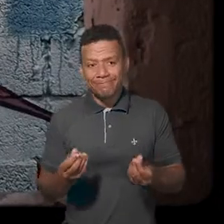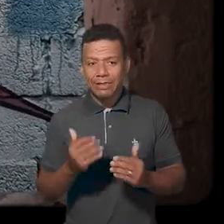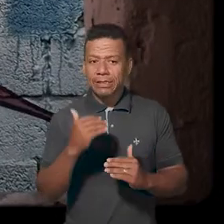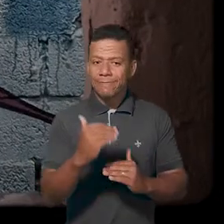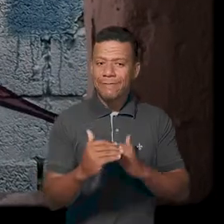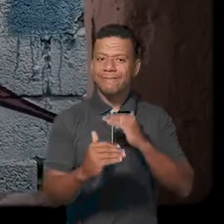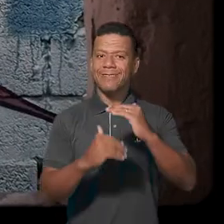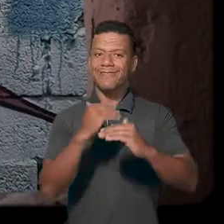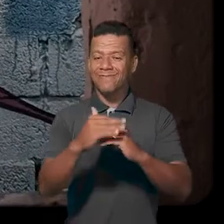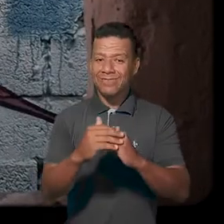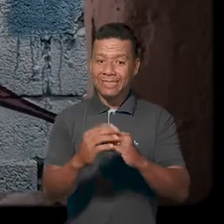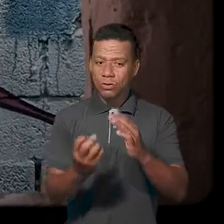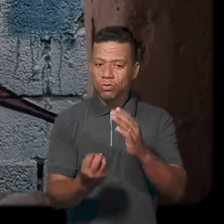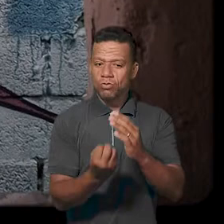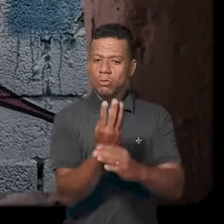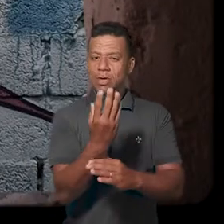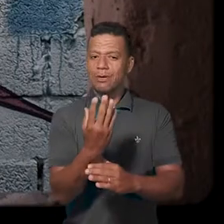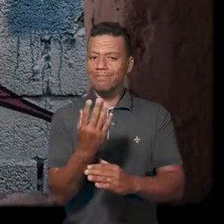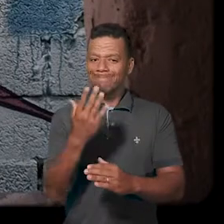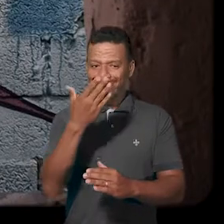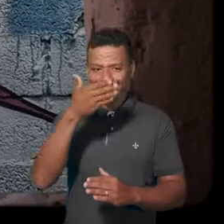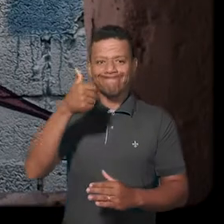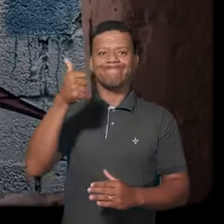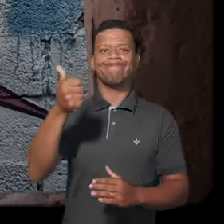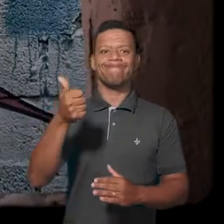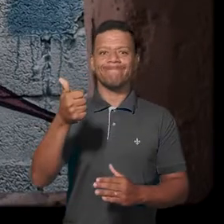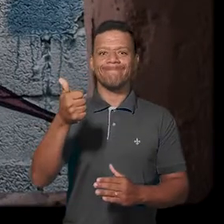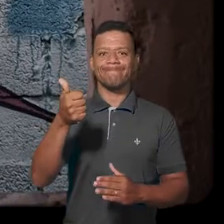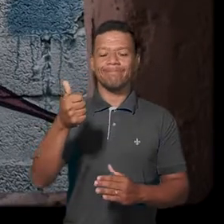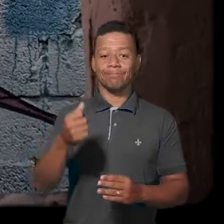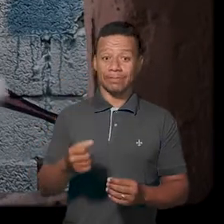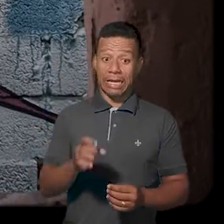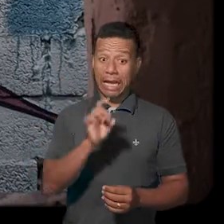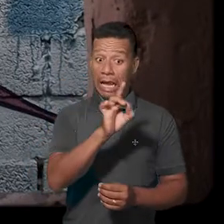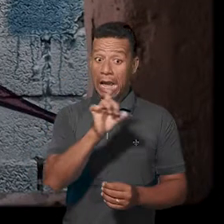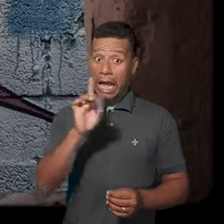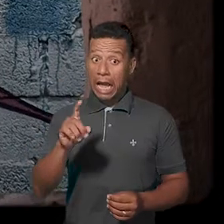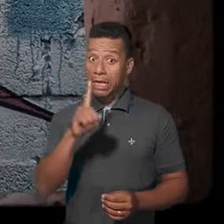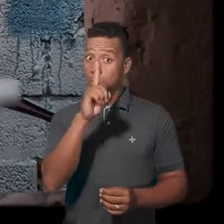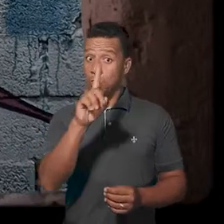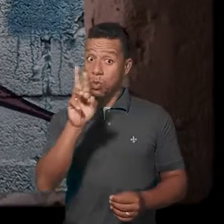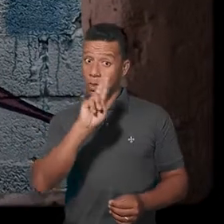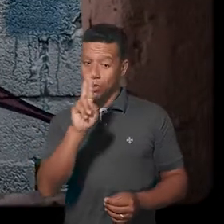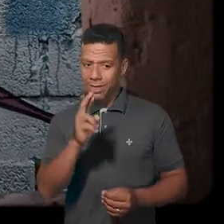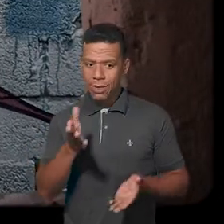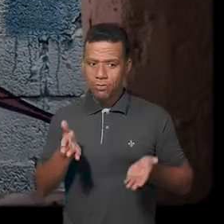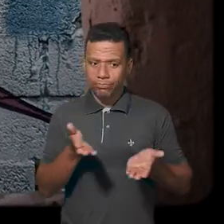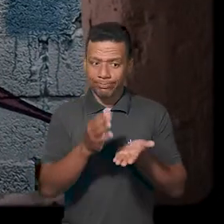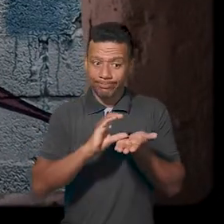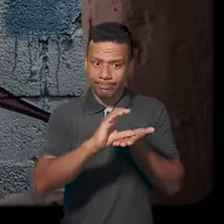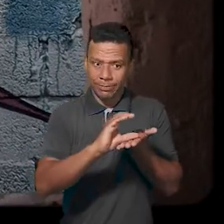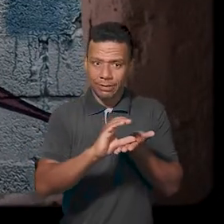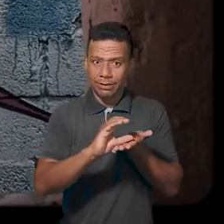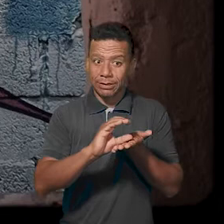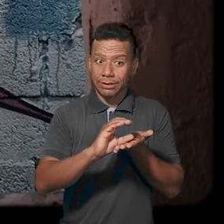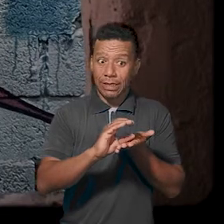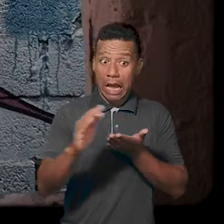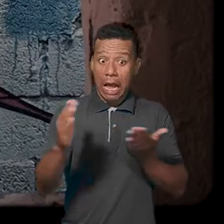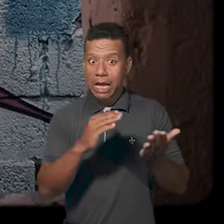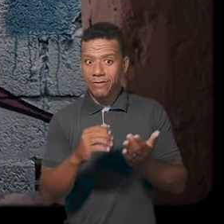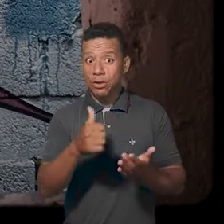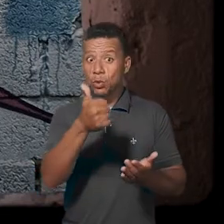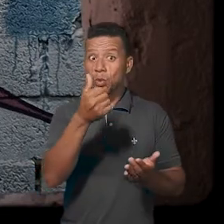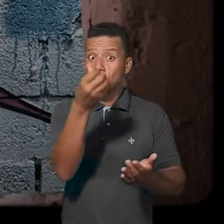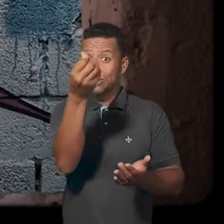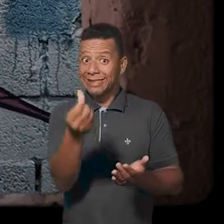evolução, inovação e especialização. Para cada R$1 investido, se gera um impacto econômico entre R$16